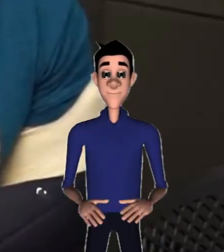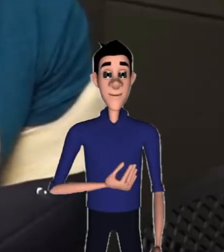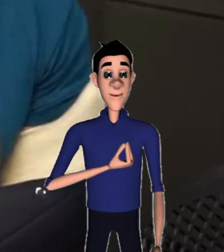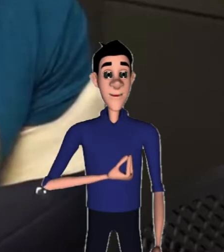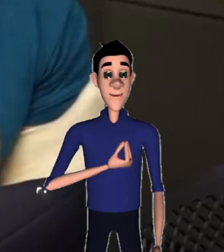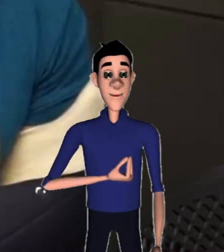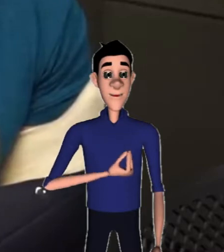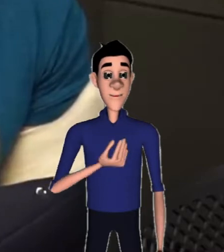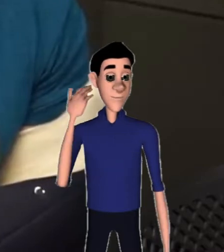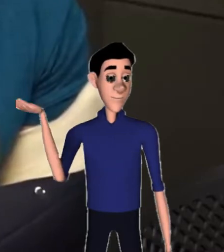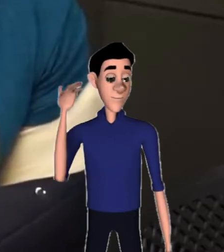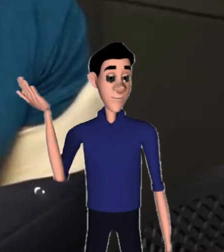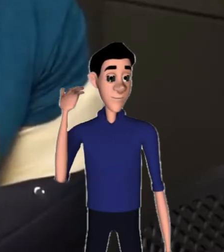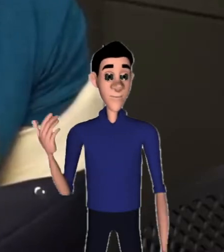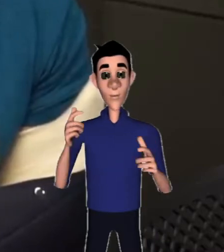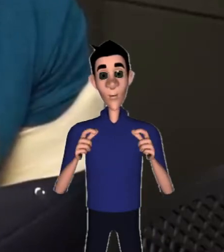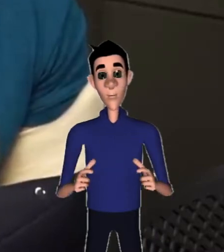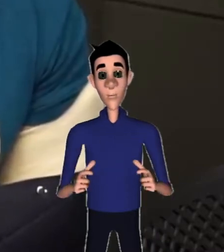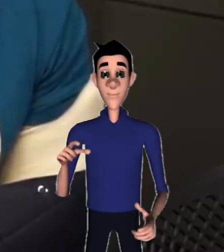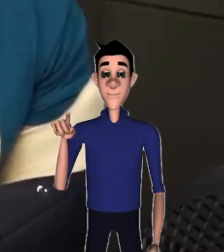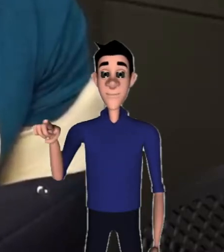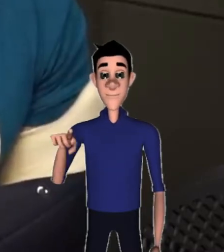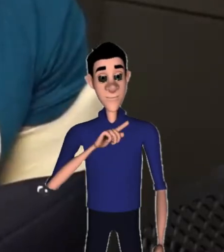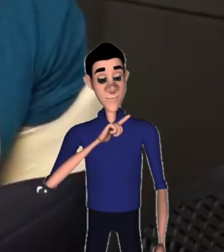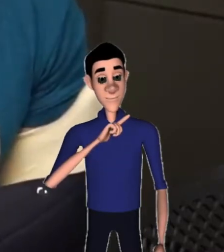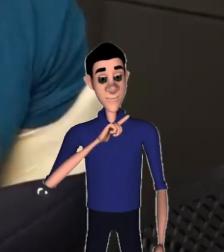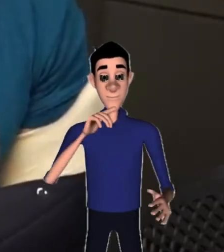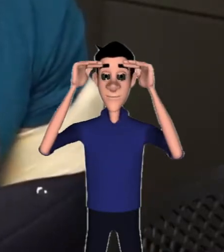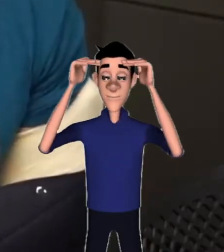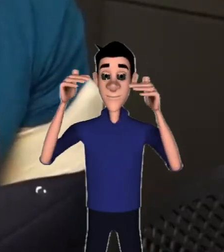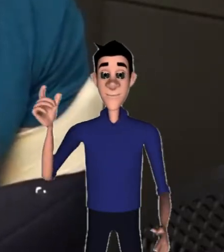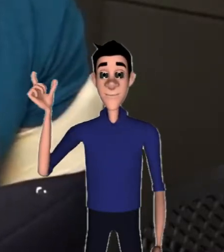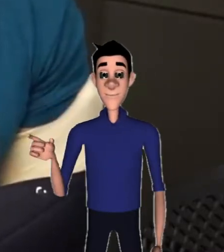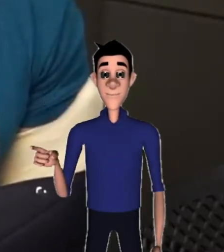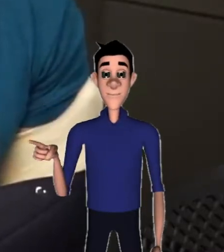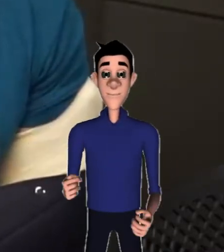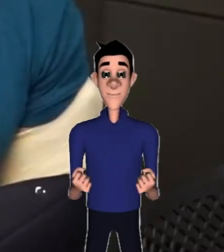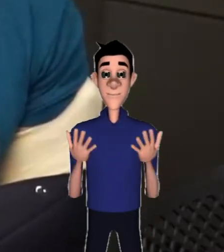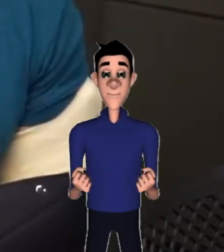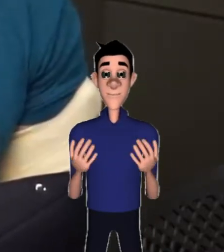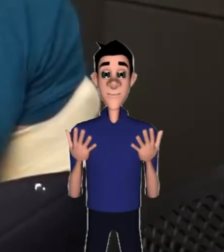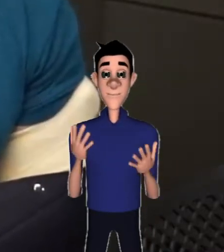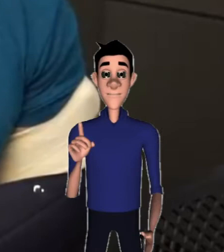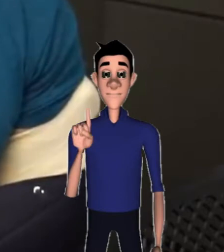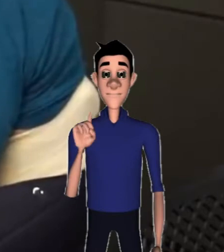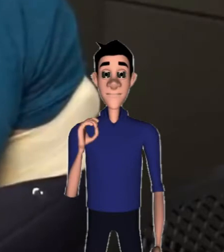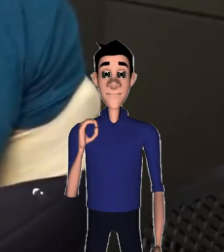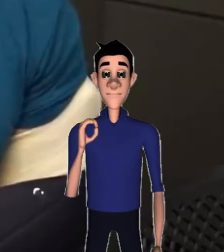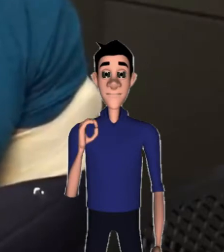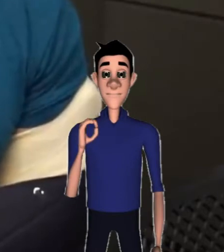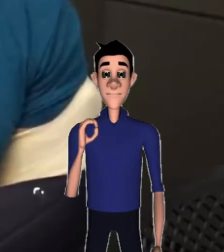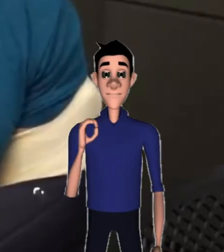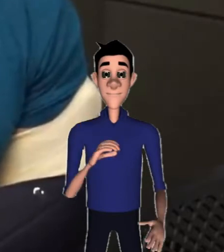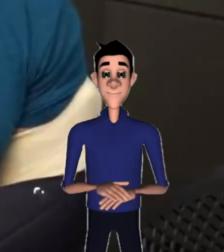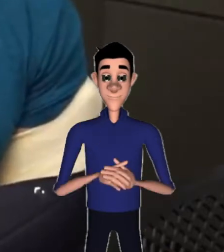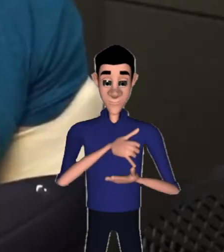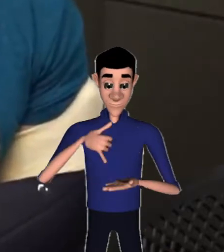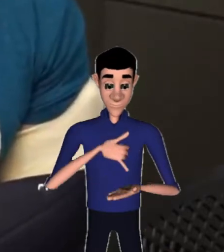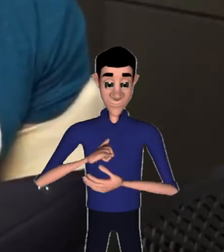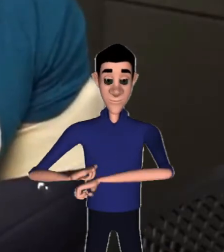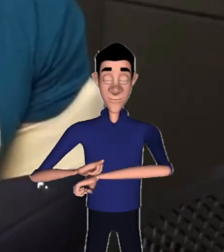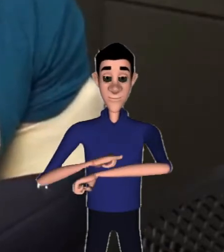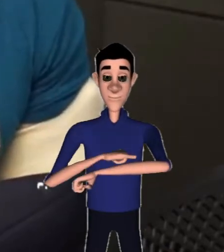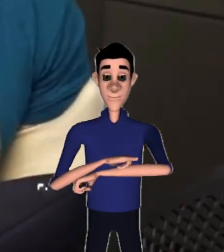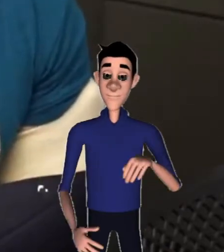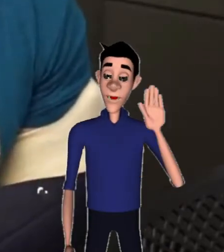falou, criando restrições sucessivas. Por quê? Porque cada restrição que ele faz, ele perde capacidade metabólica.